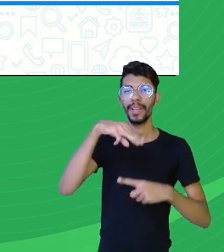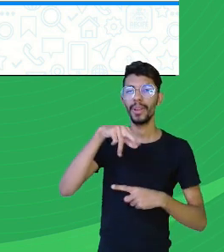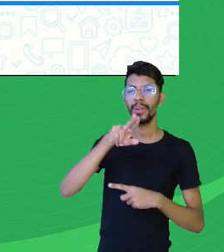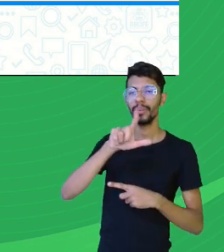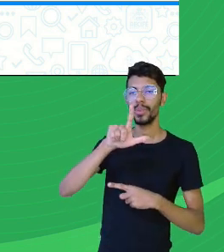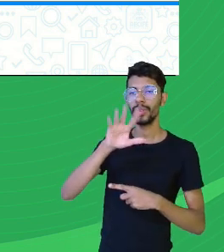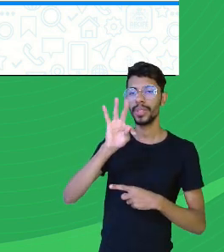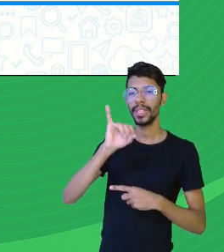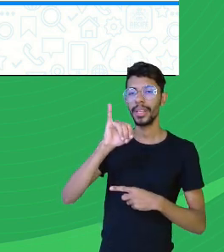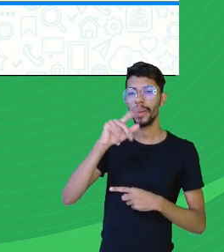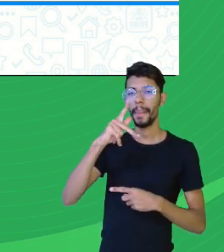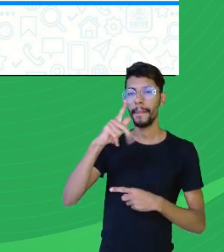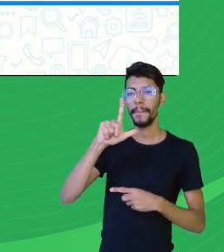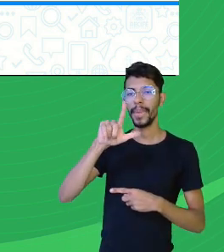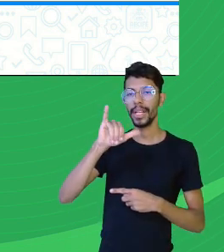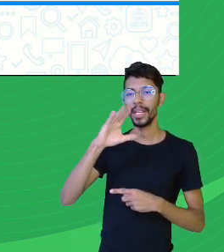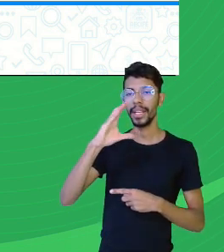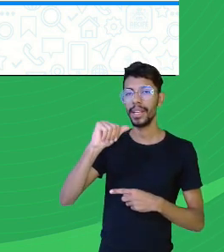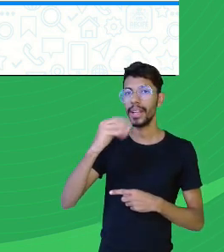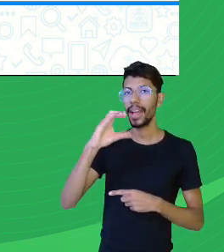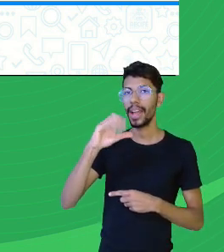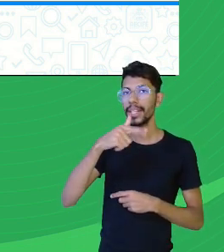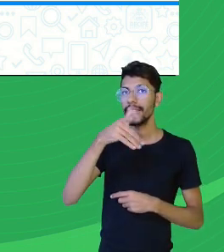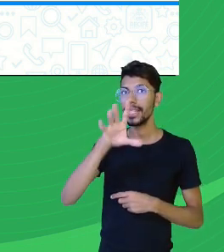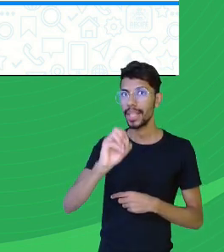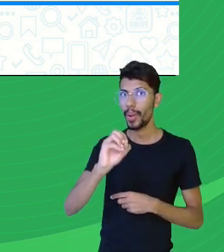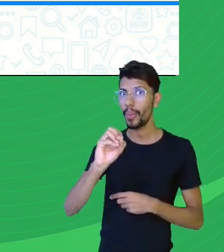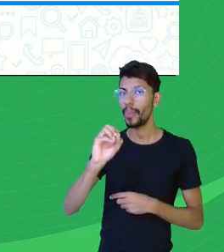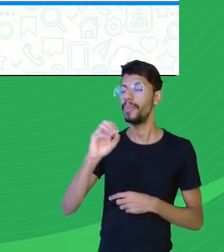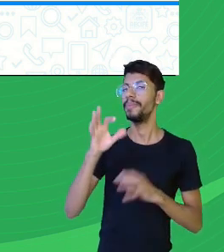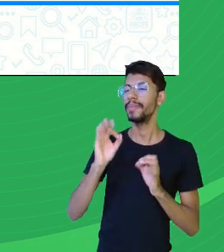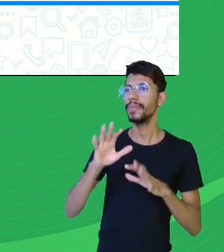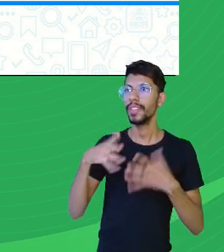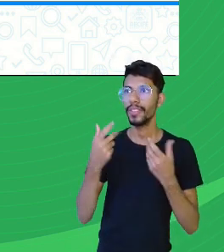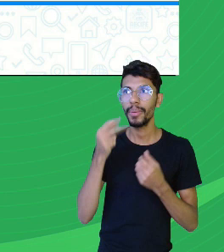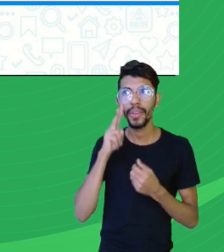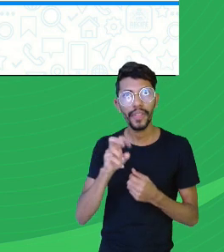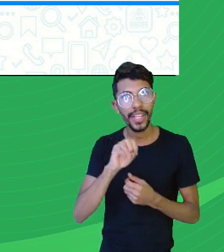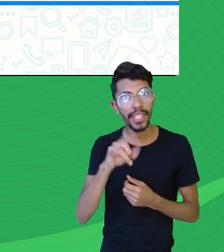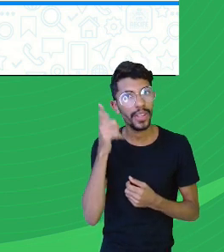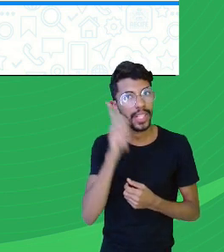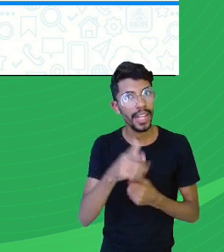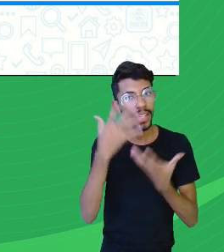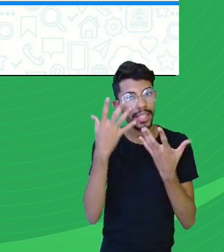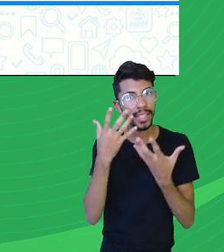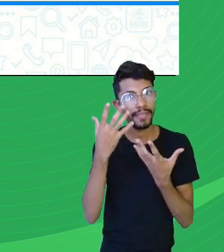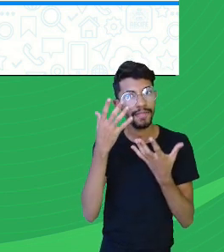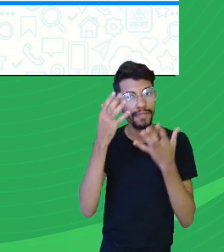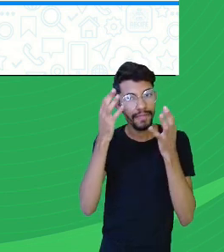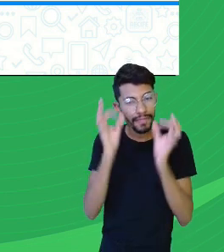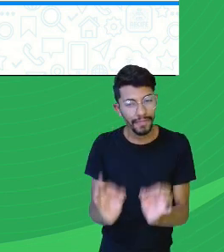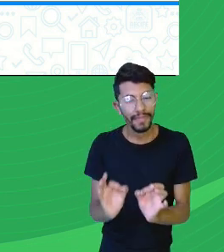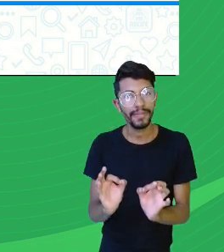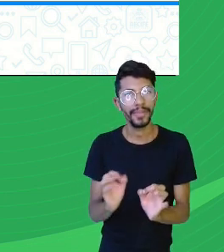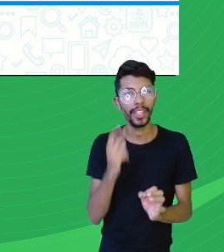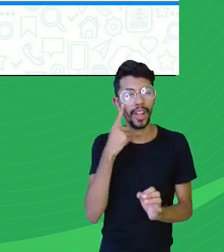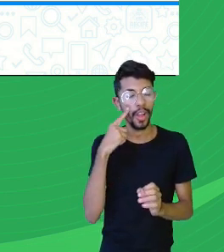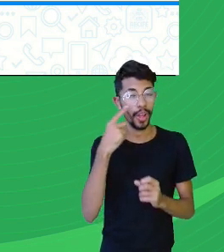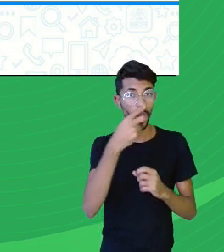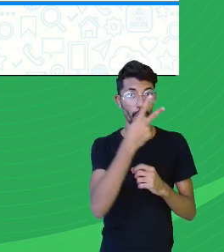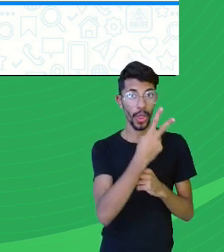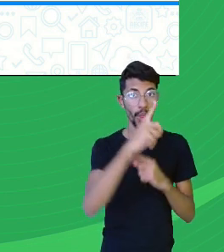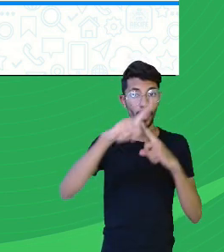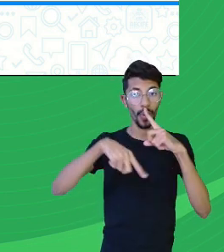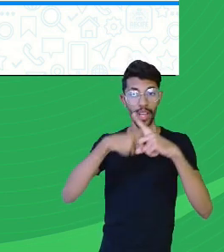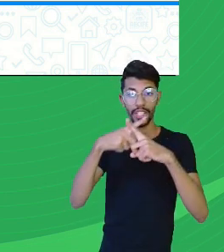multiplicação. Vamos ver se vocês conseguiram acertar? Olha só. 2 vezes o 3. Não